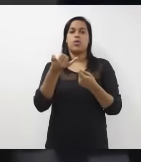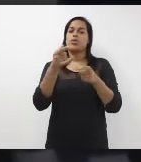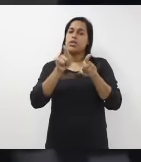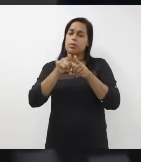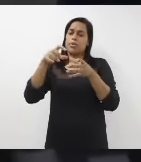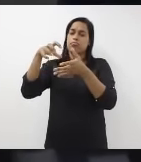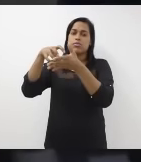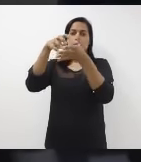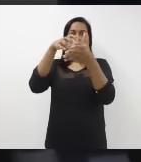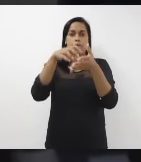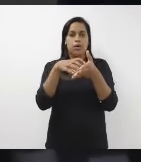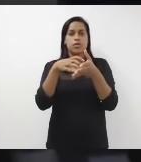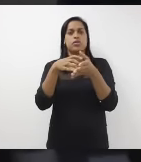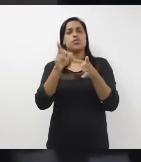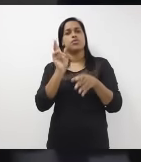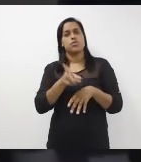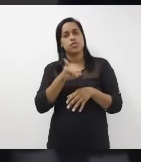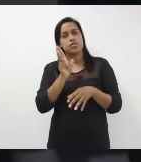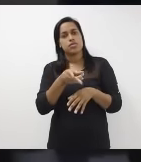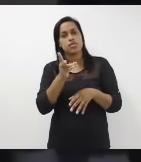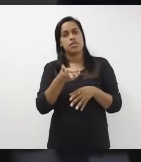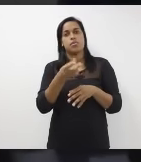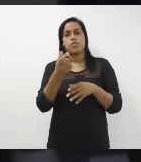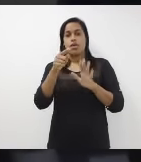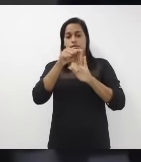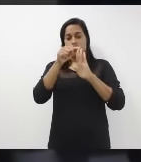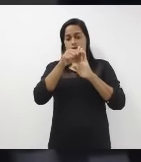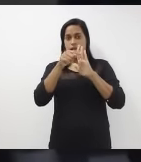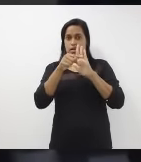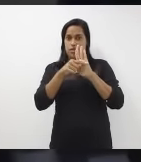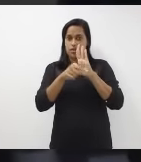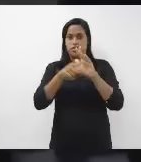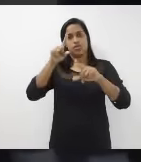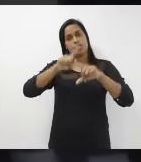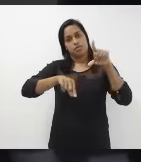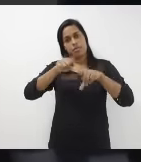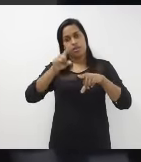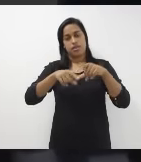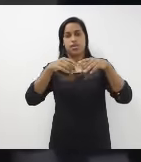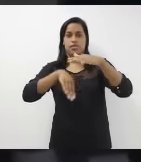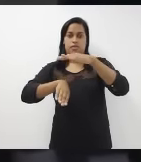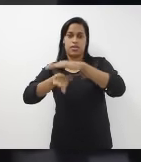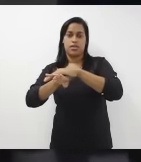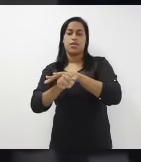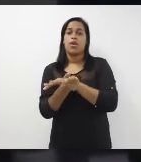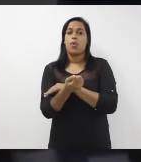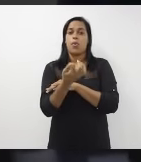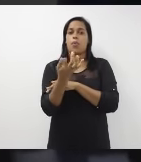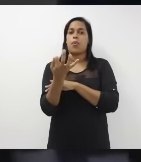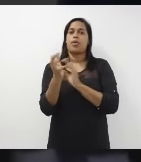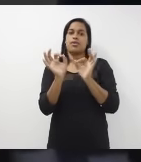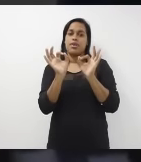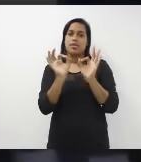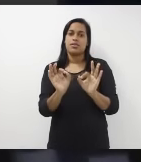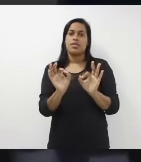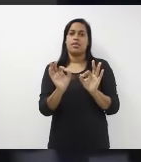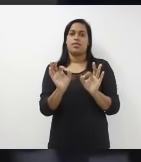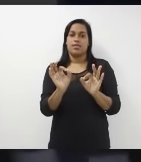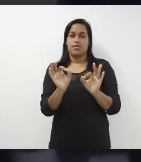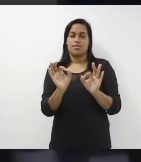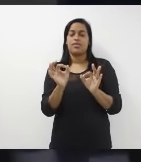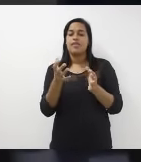depósito, vai utilizar armazém, né? E qual vai ser a lista de material que vai ser estocado. Além da quantidade adequada para se manter em estoque, que